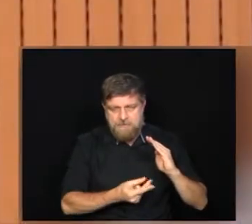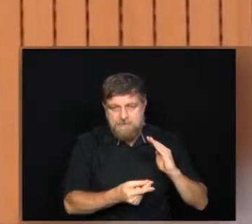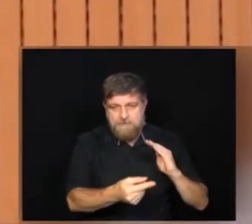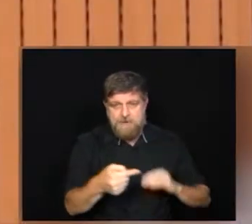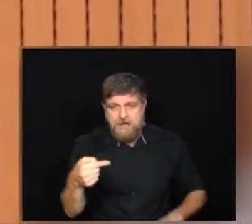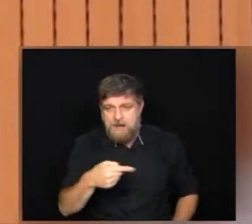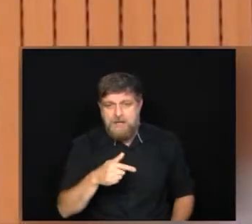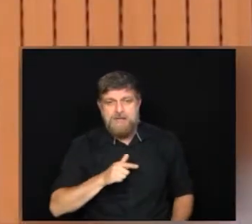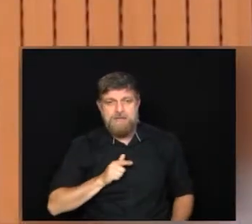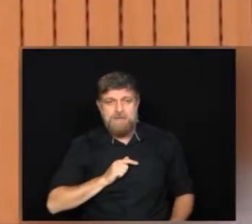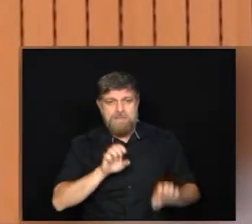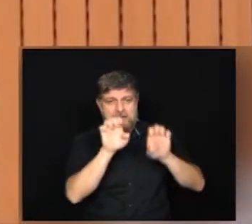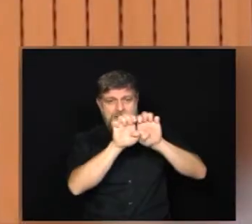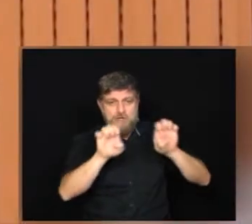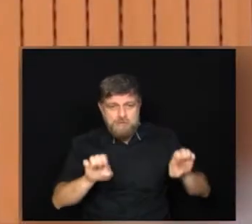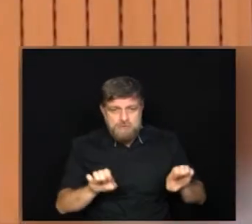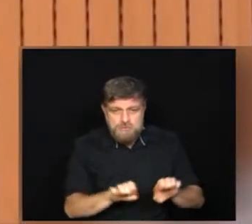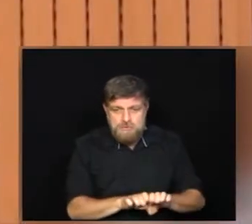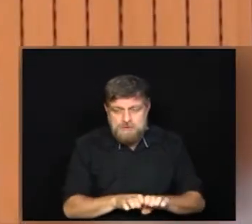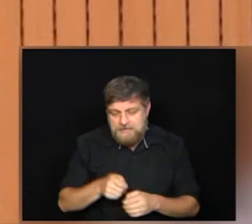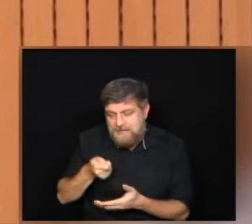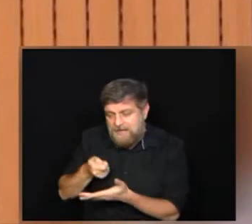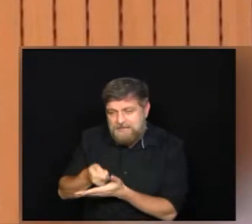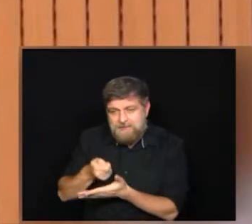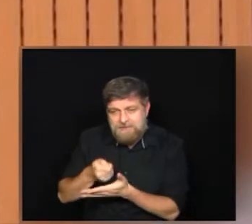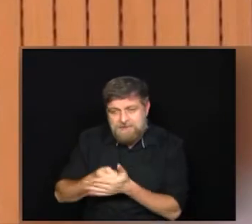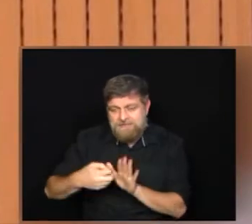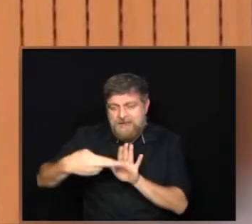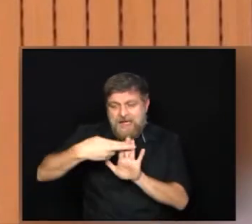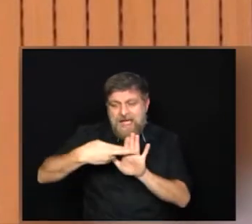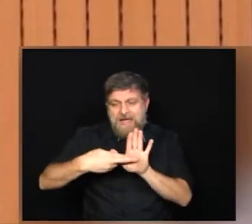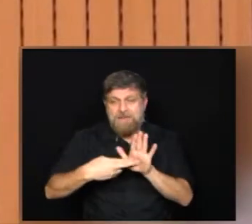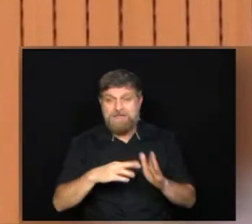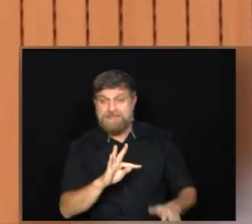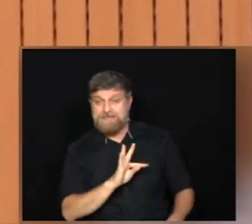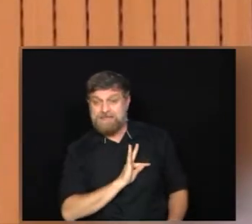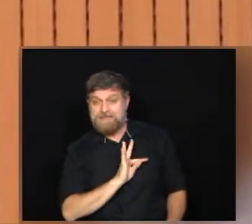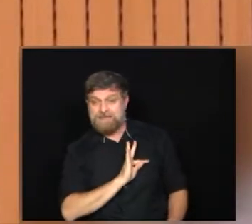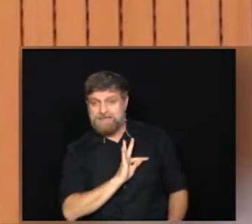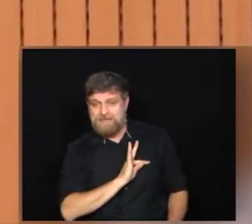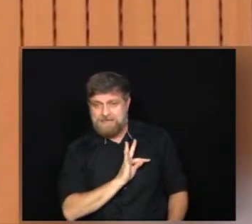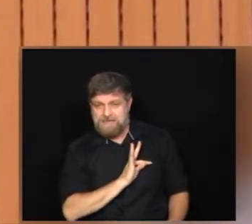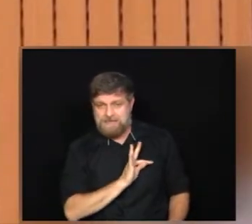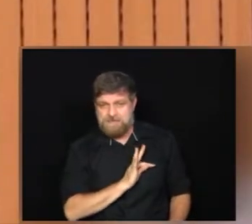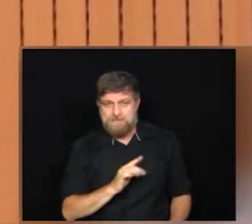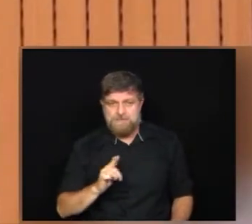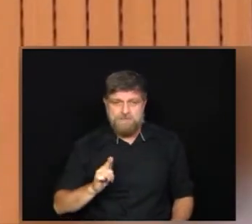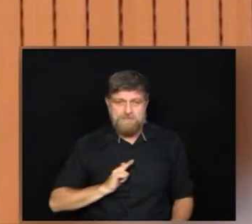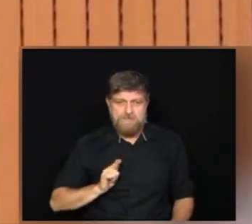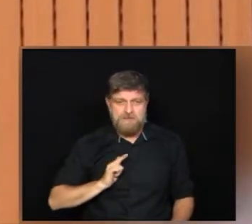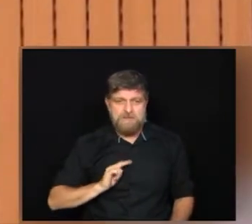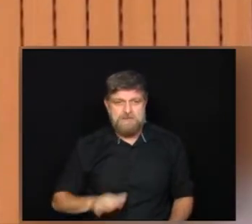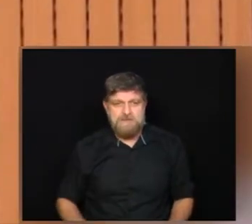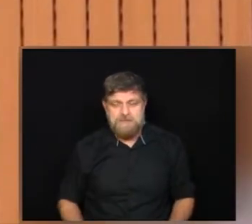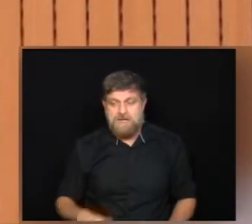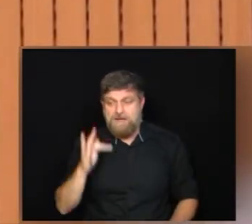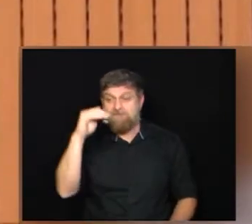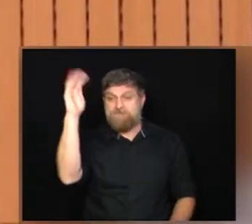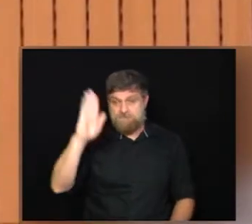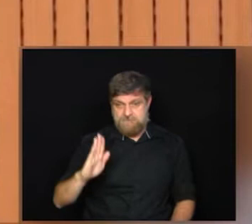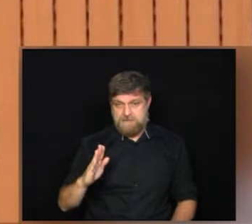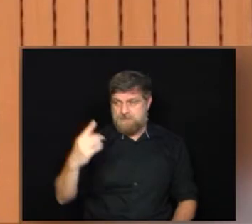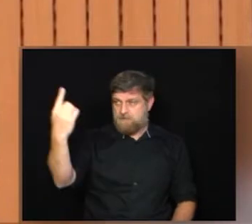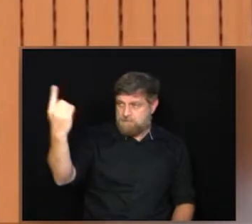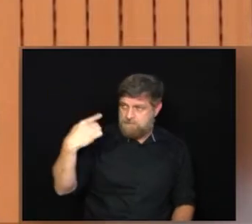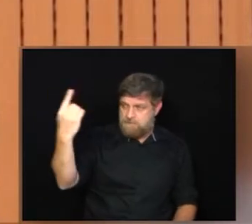uma estrutura, não é, que é determinada por normas técnicas, não é, através de leitura federal, não é,